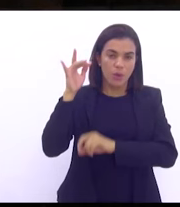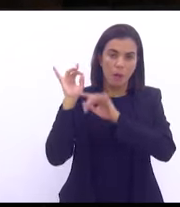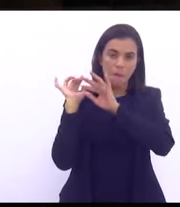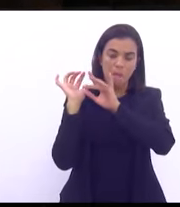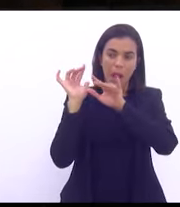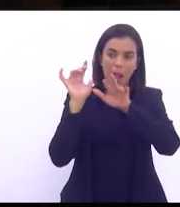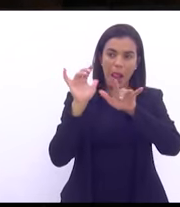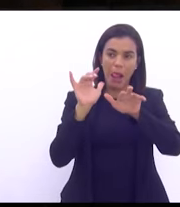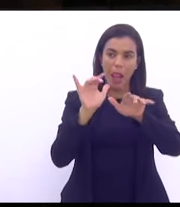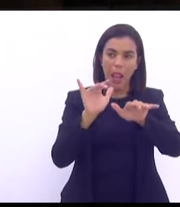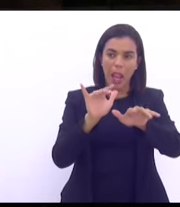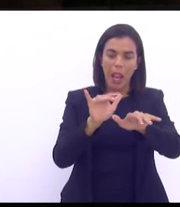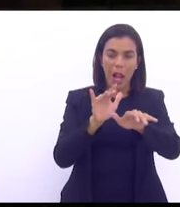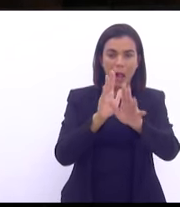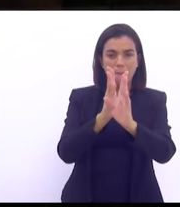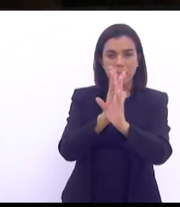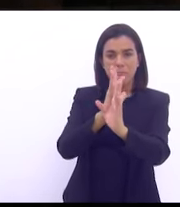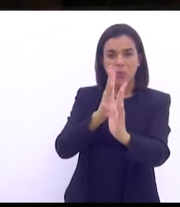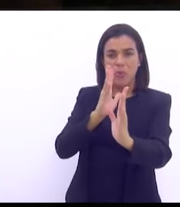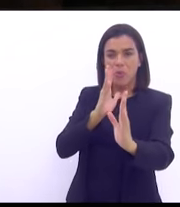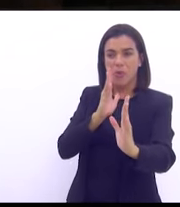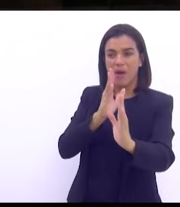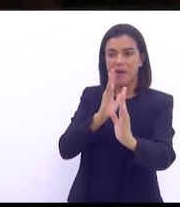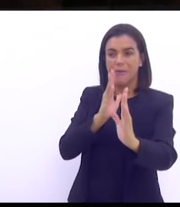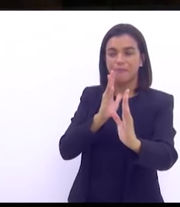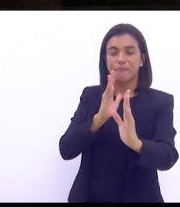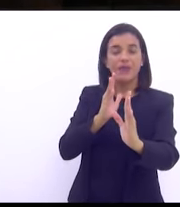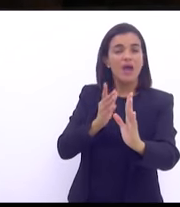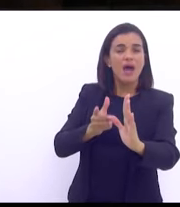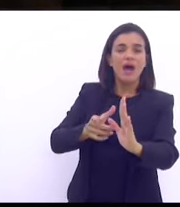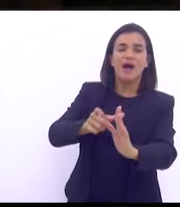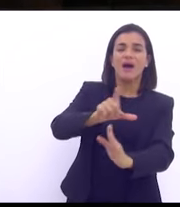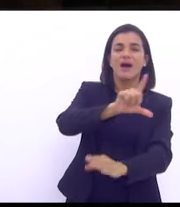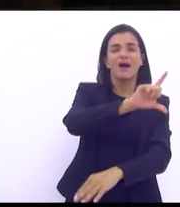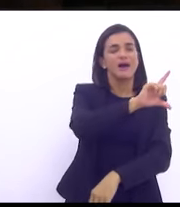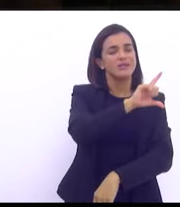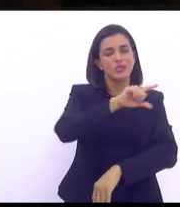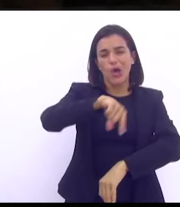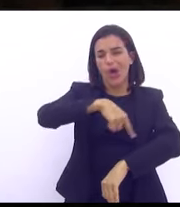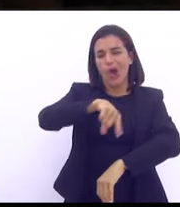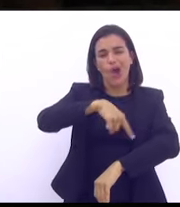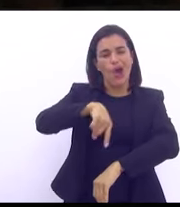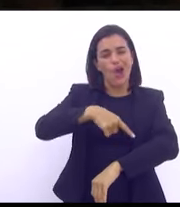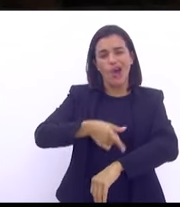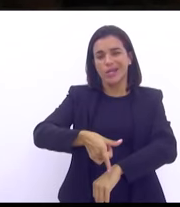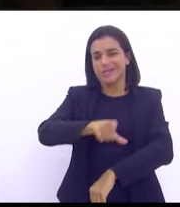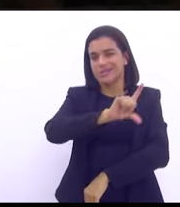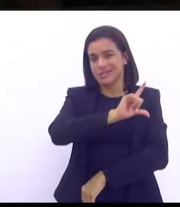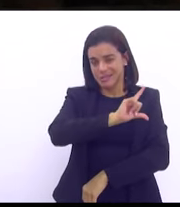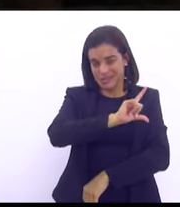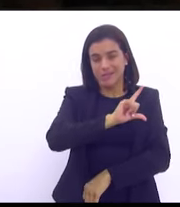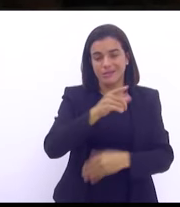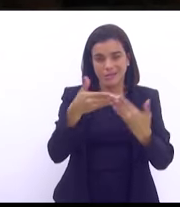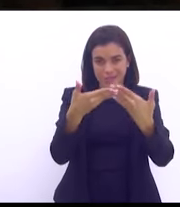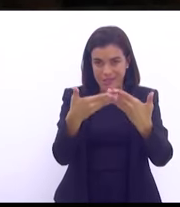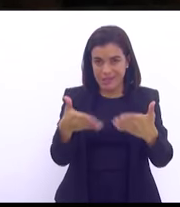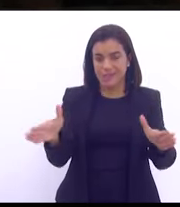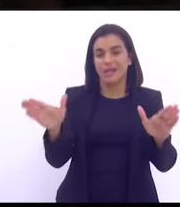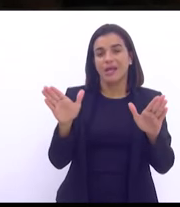onde as pessoas estão na fila muito antes, horas e horas antes da abertura